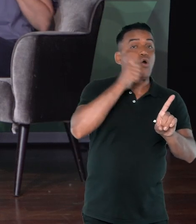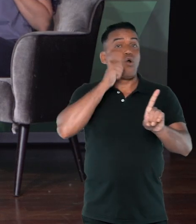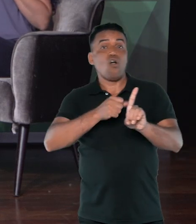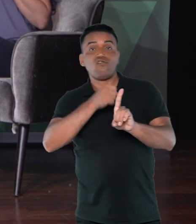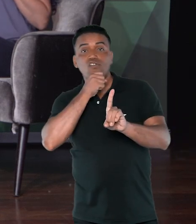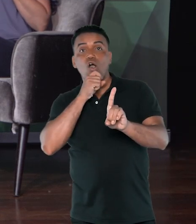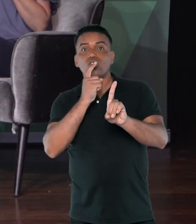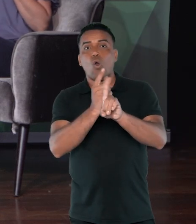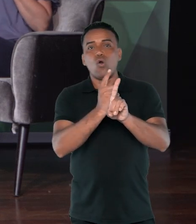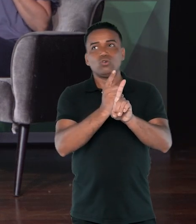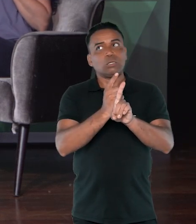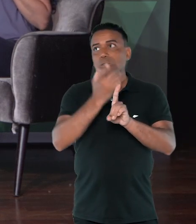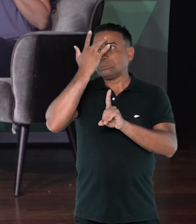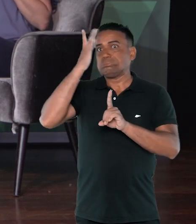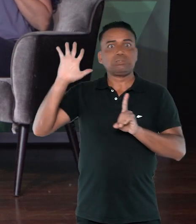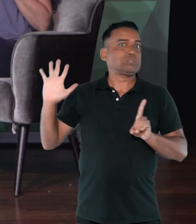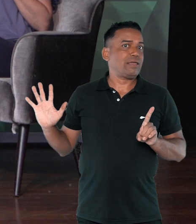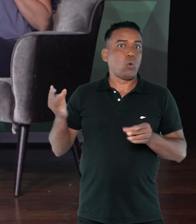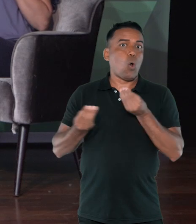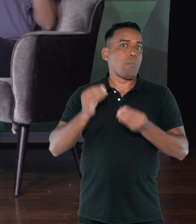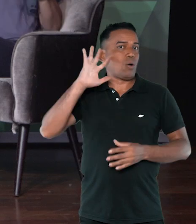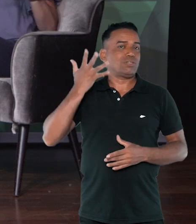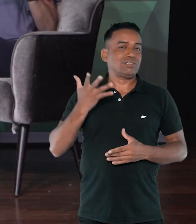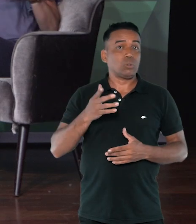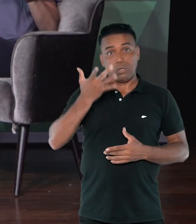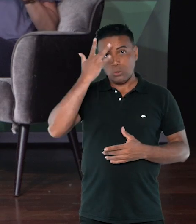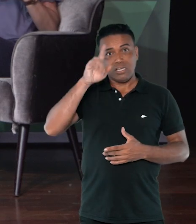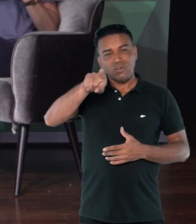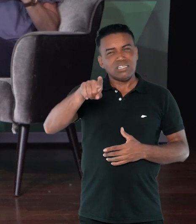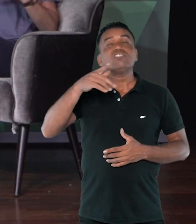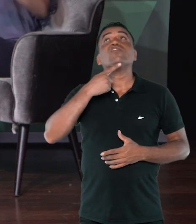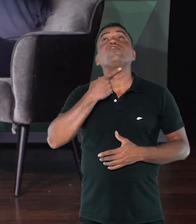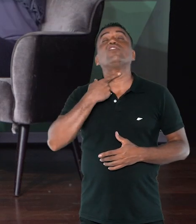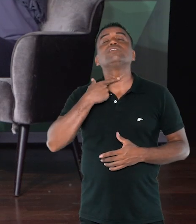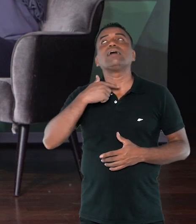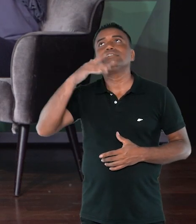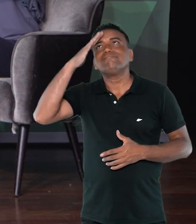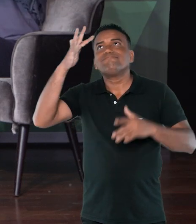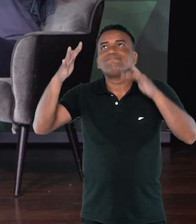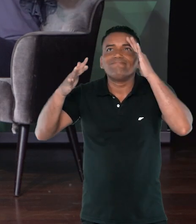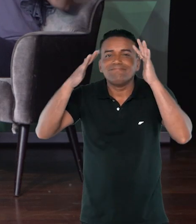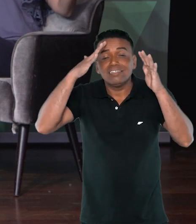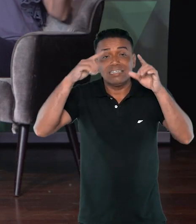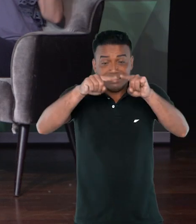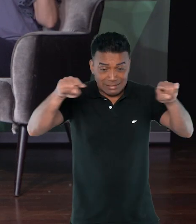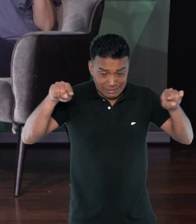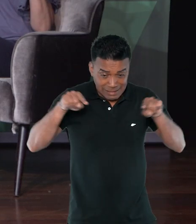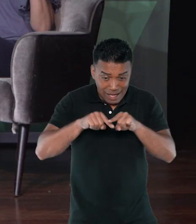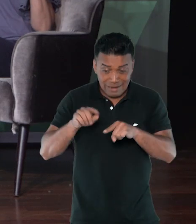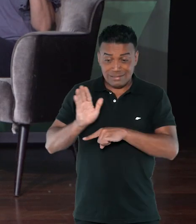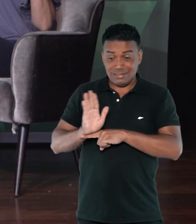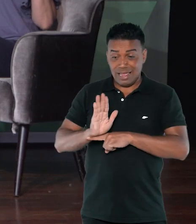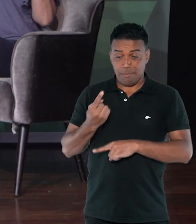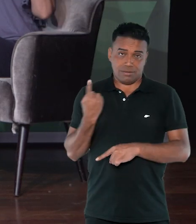eu tenho uma fantasia. Eu adoraria ir para uma sala de cinema sozinha e diante do telão